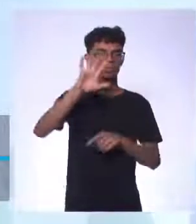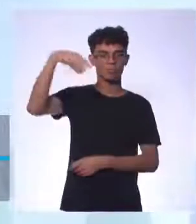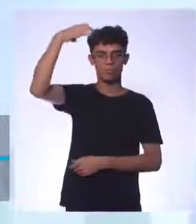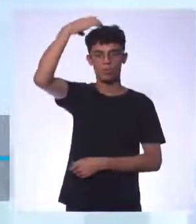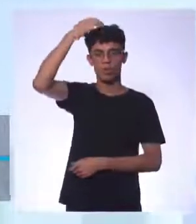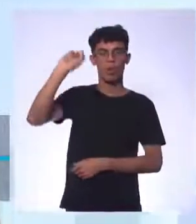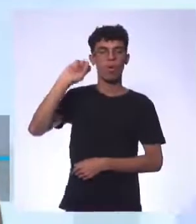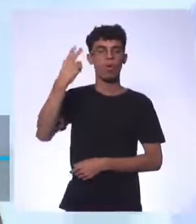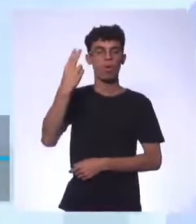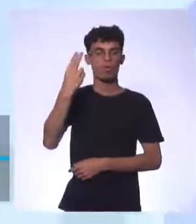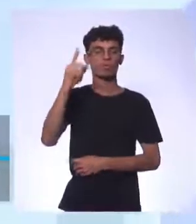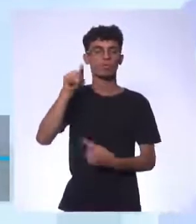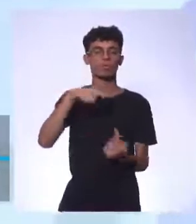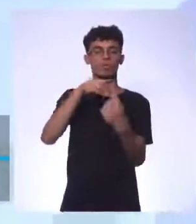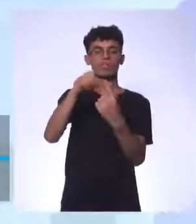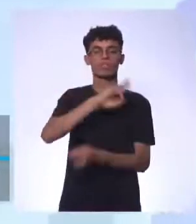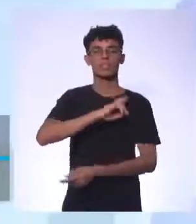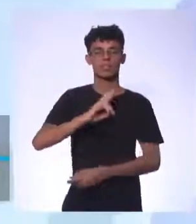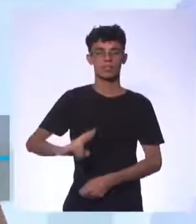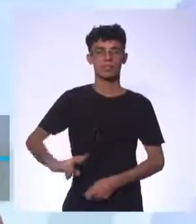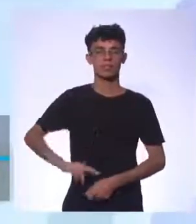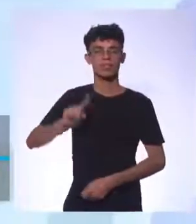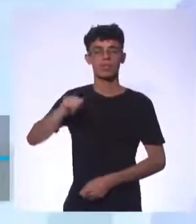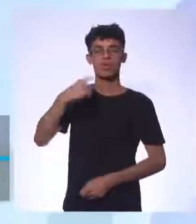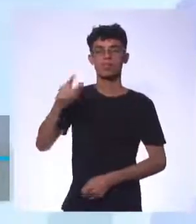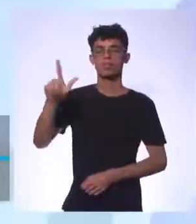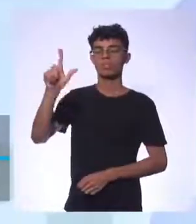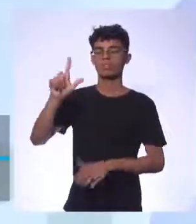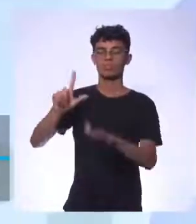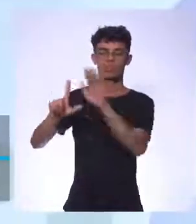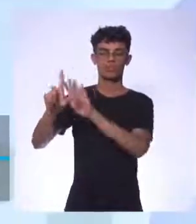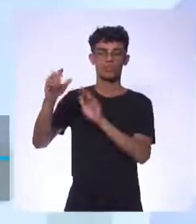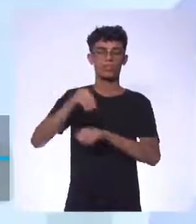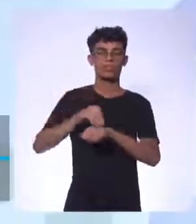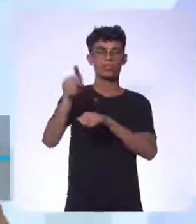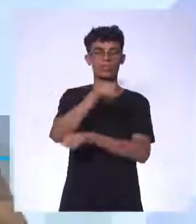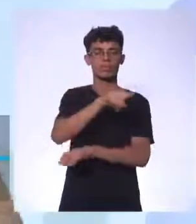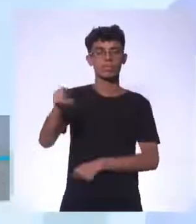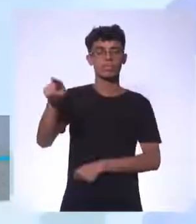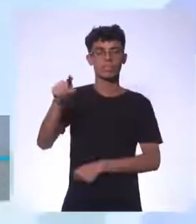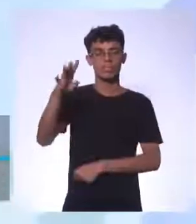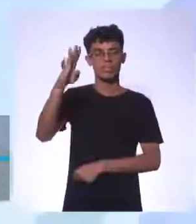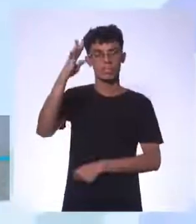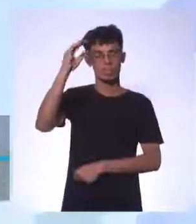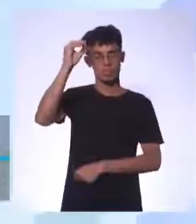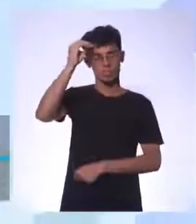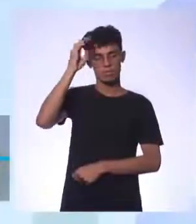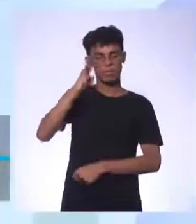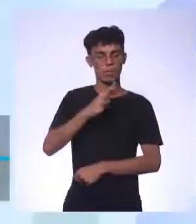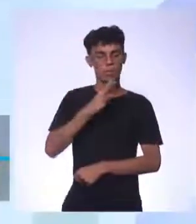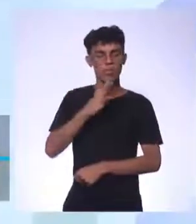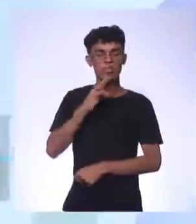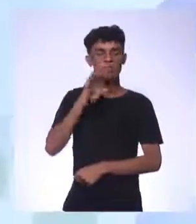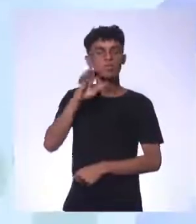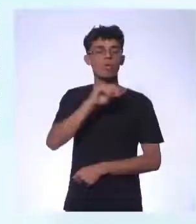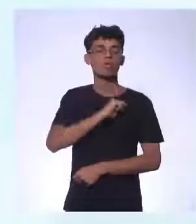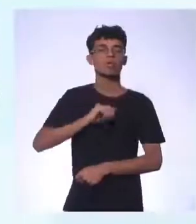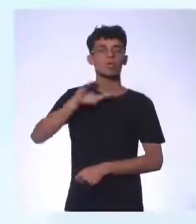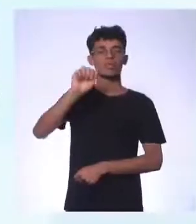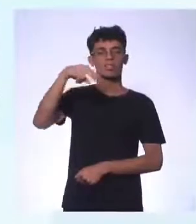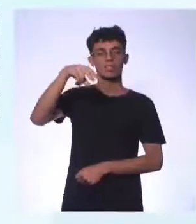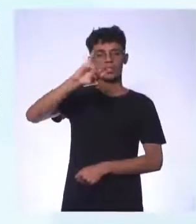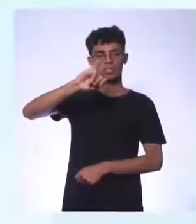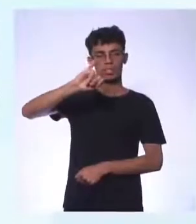a república. Na próxima tela, eu também vou deixar uma dica para que vocês conheçam o trabalho do Ângelo Agostini. Dá uma